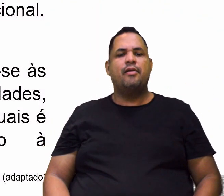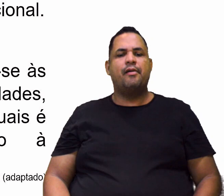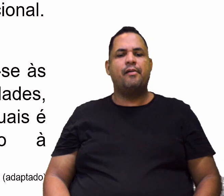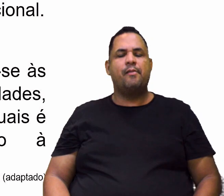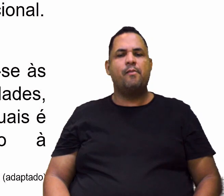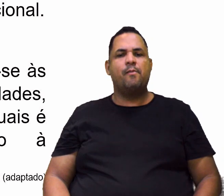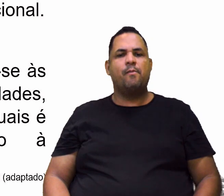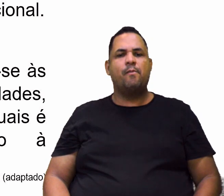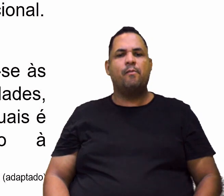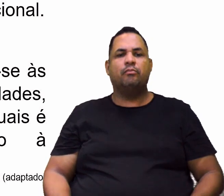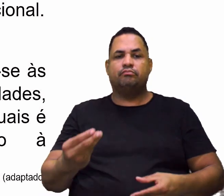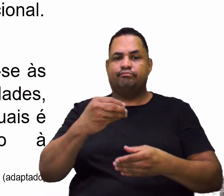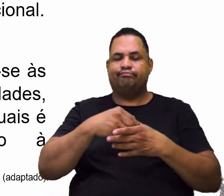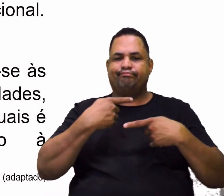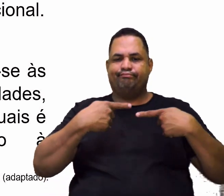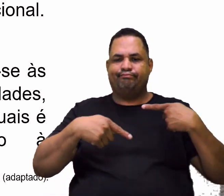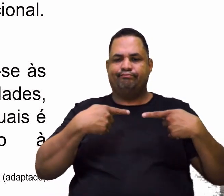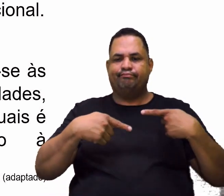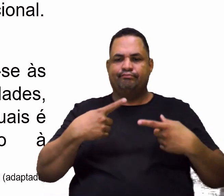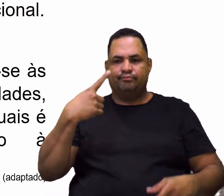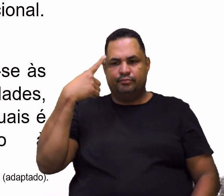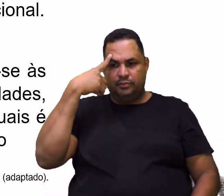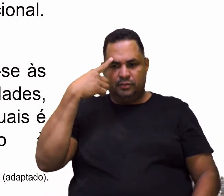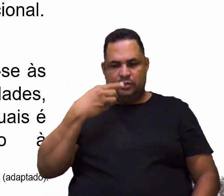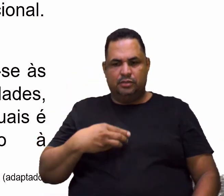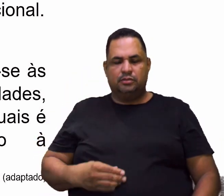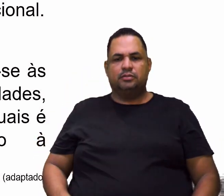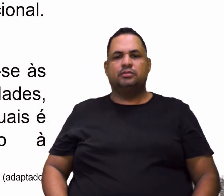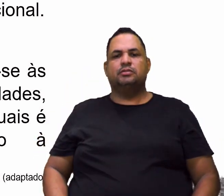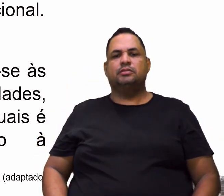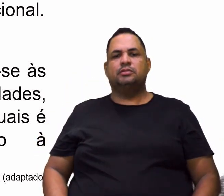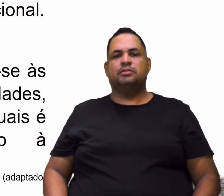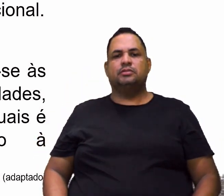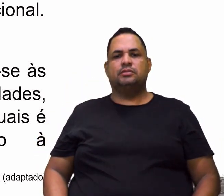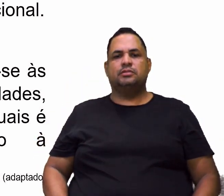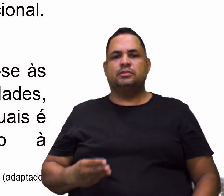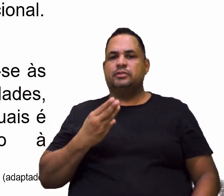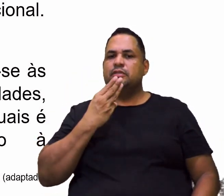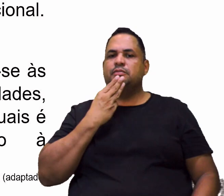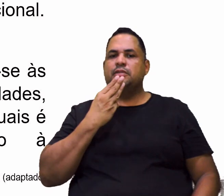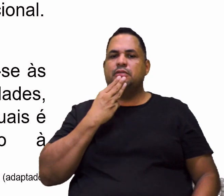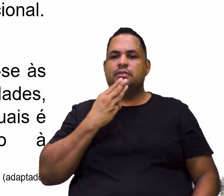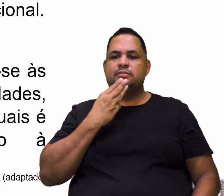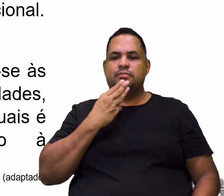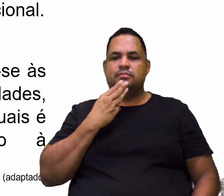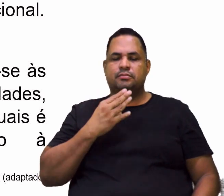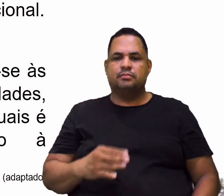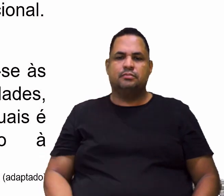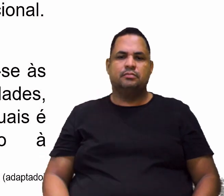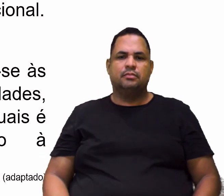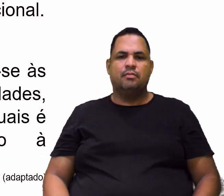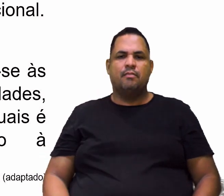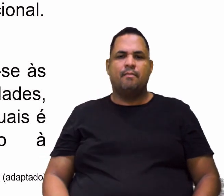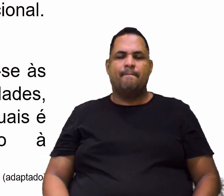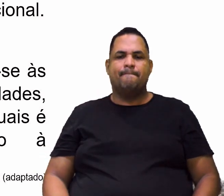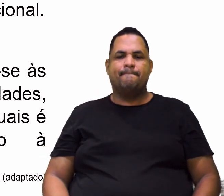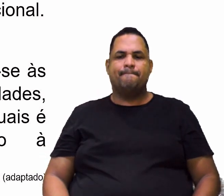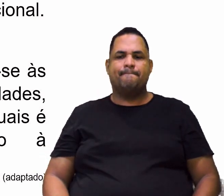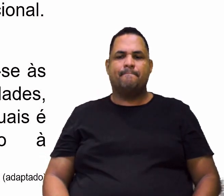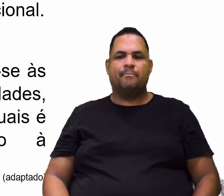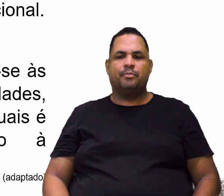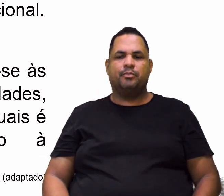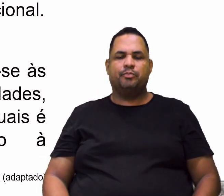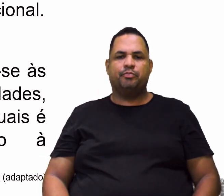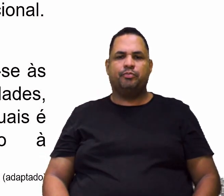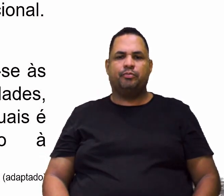no âmbito da política, é o pensamento de Weber, tá? Max Weber. No final da década